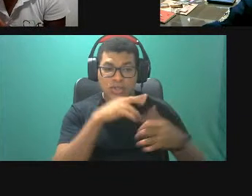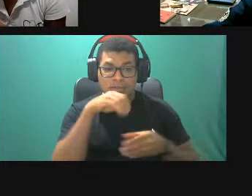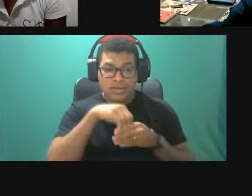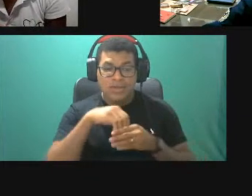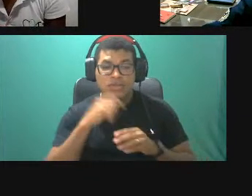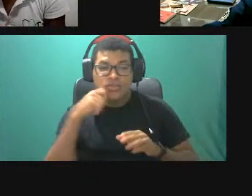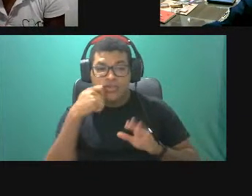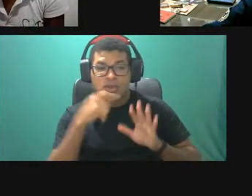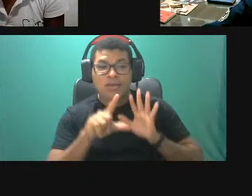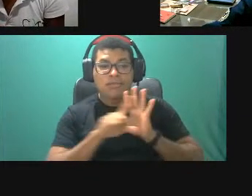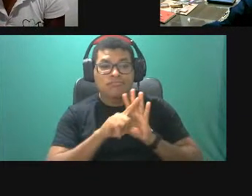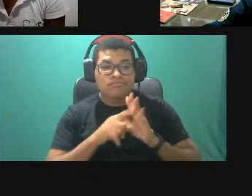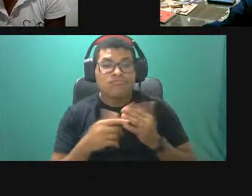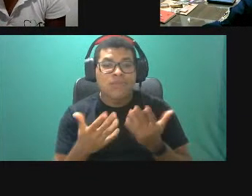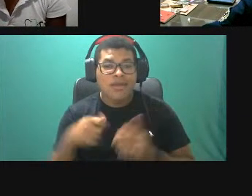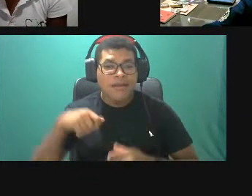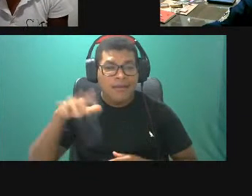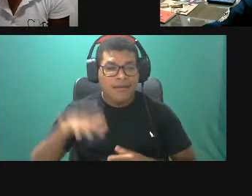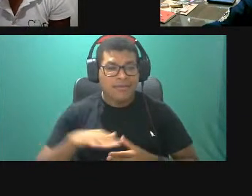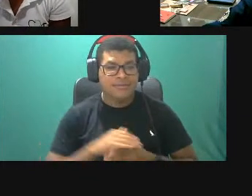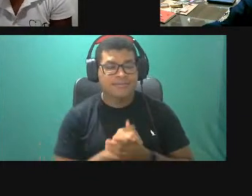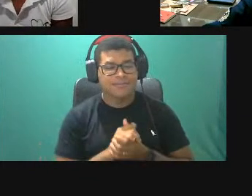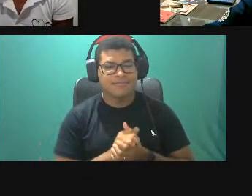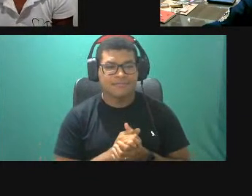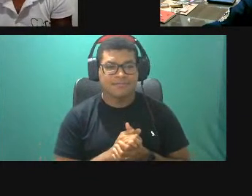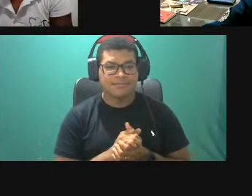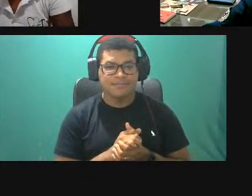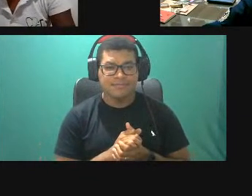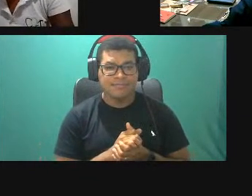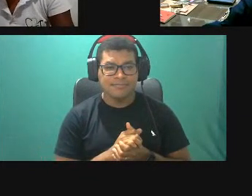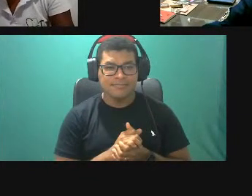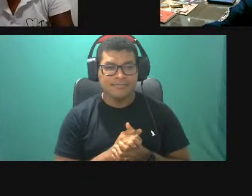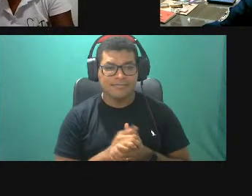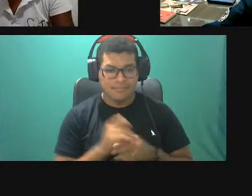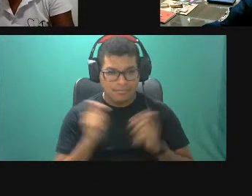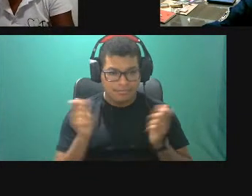legal? Alguém poderia responder para a gente?